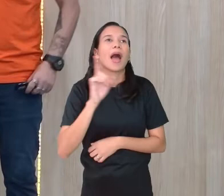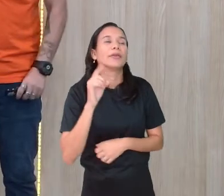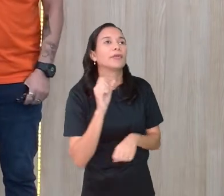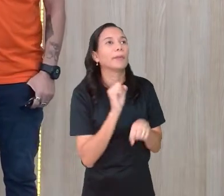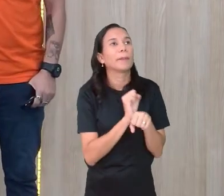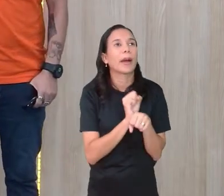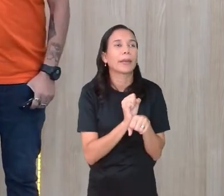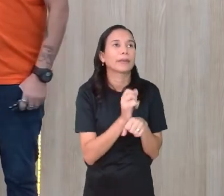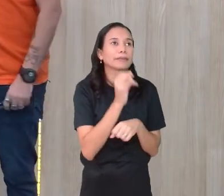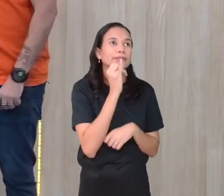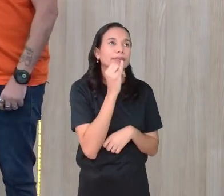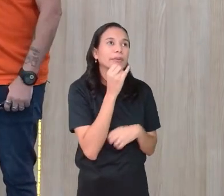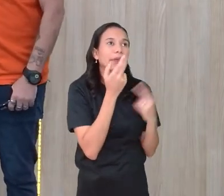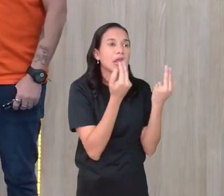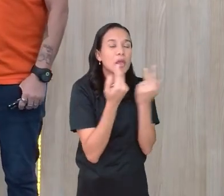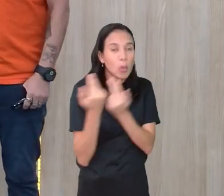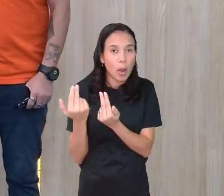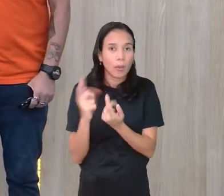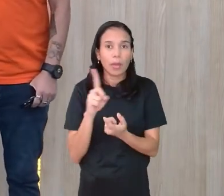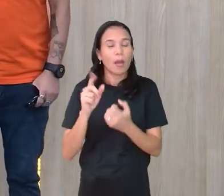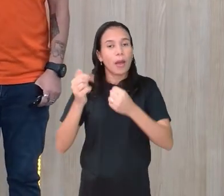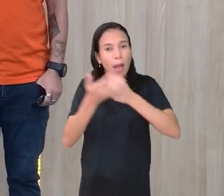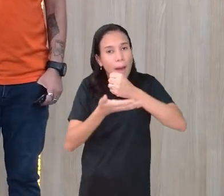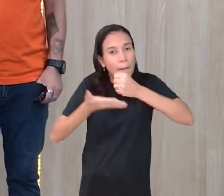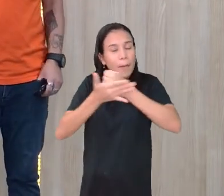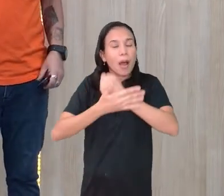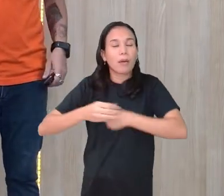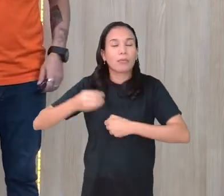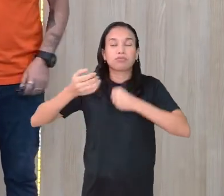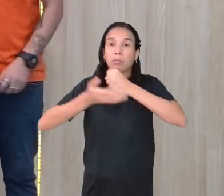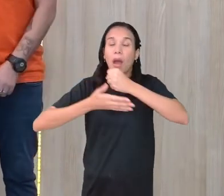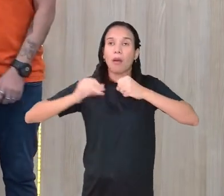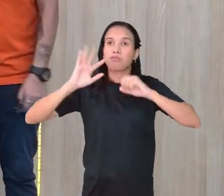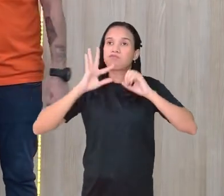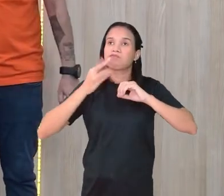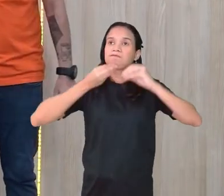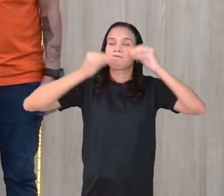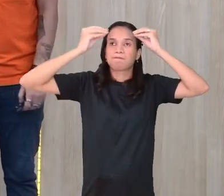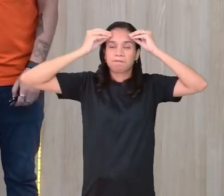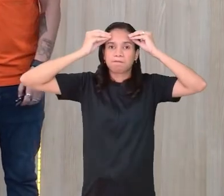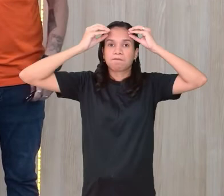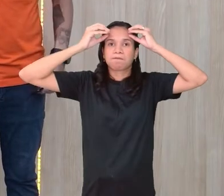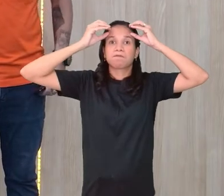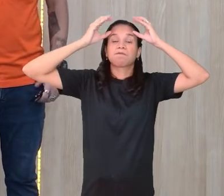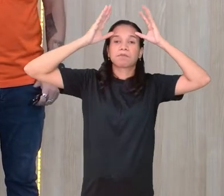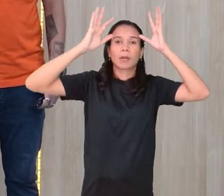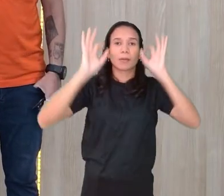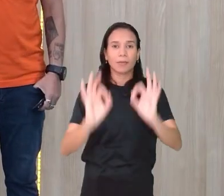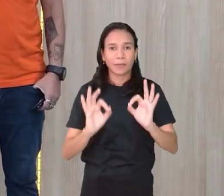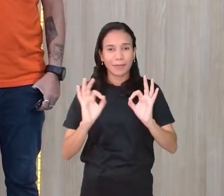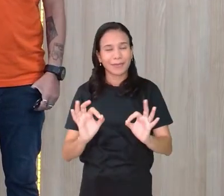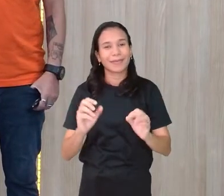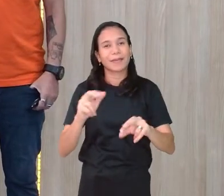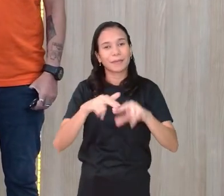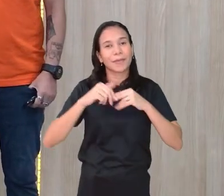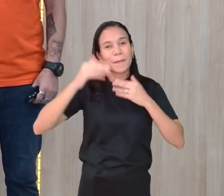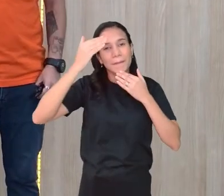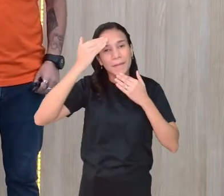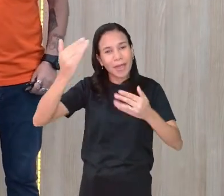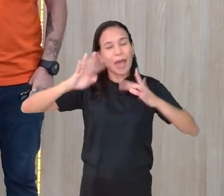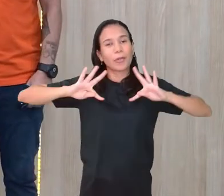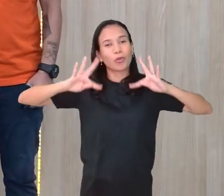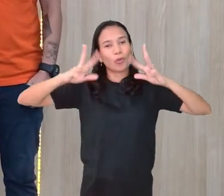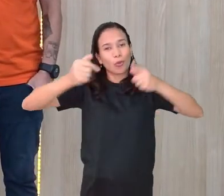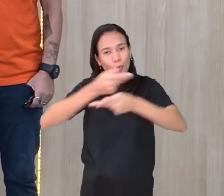fazer a tabuada do jeito que está aí. Ela é a base para a gente fazer outros tipos de multiplicações, tá certo? Gostaria de agradecer muito a todos